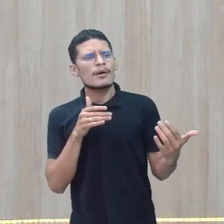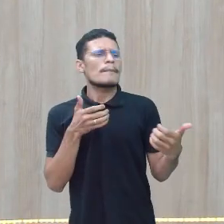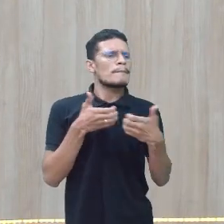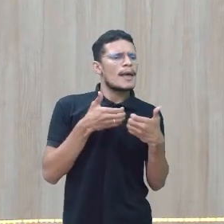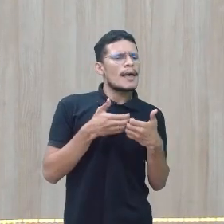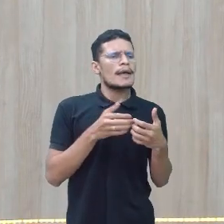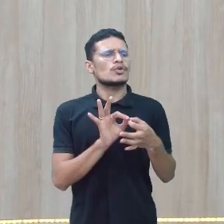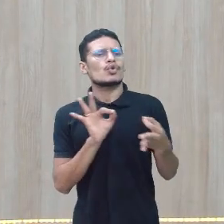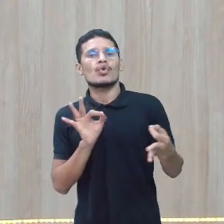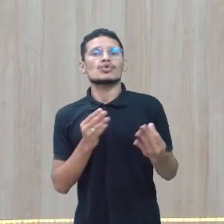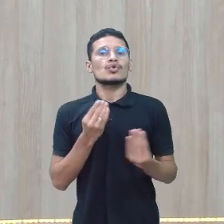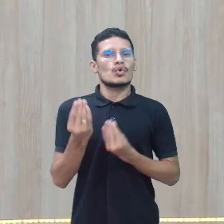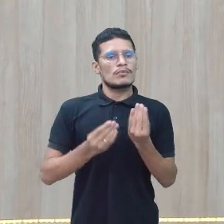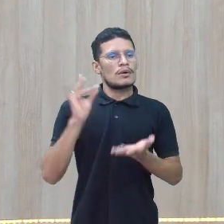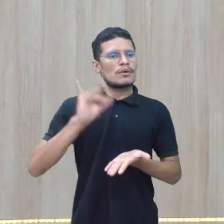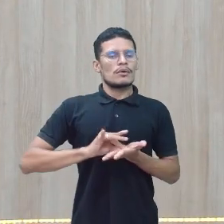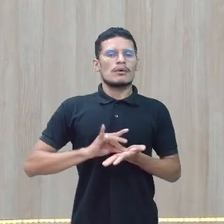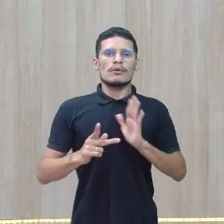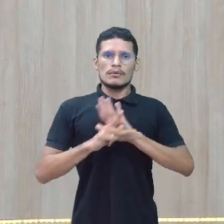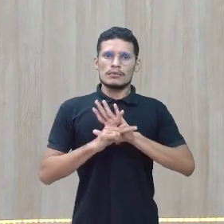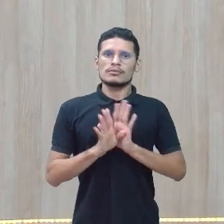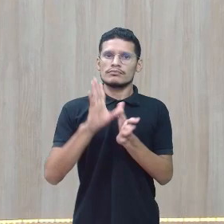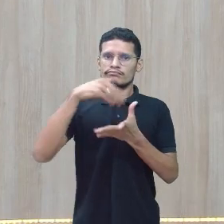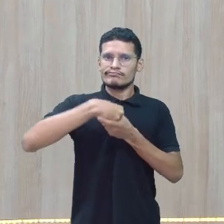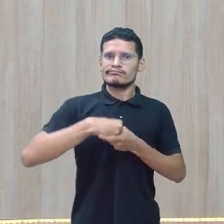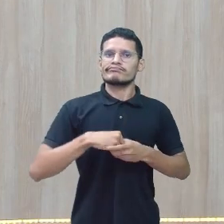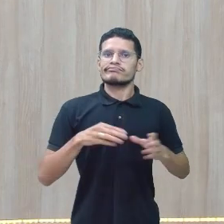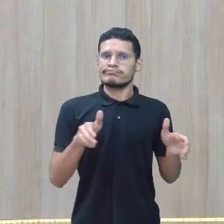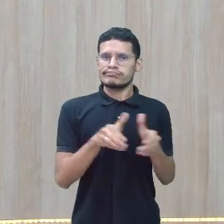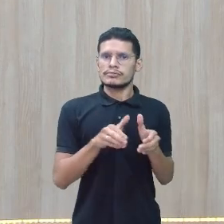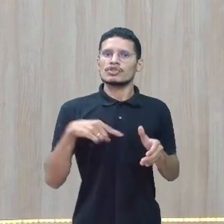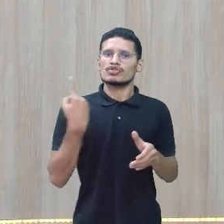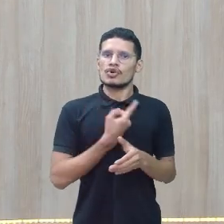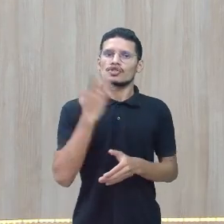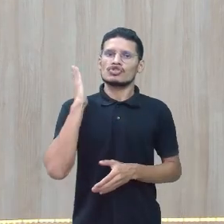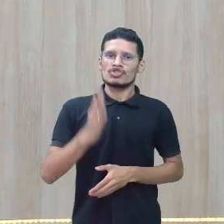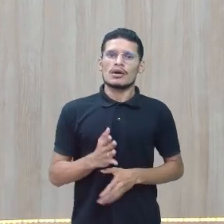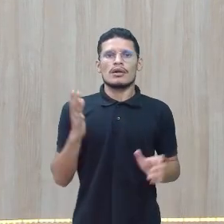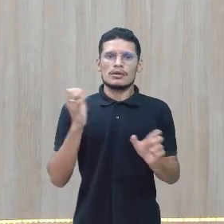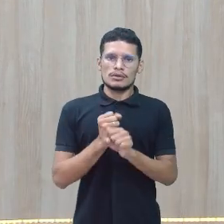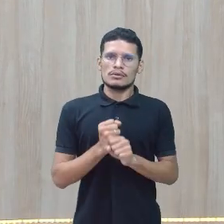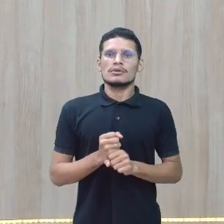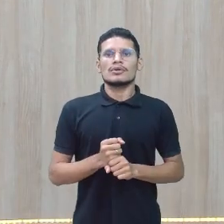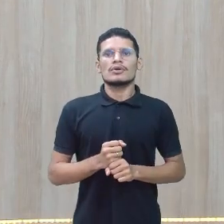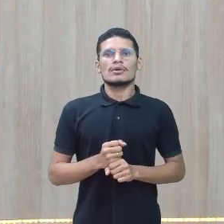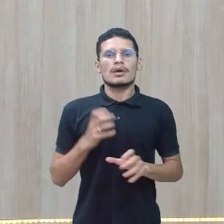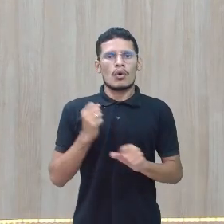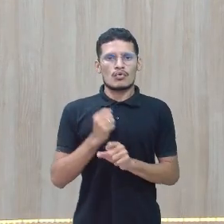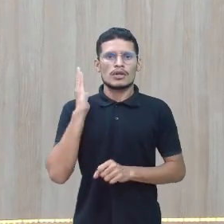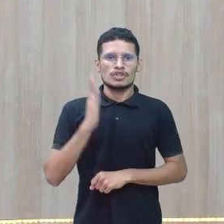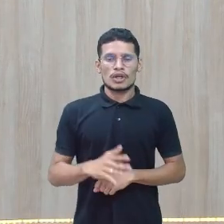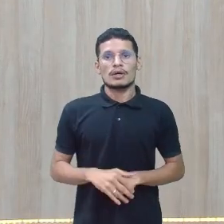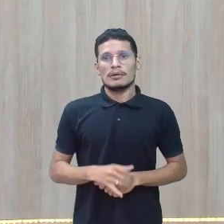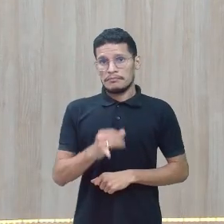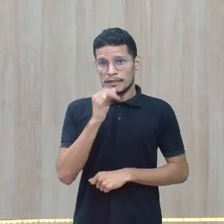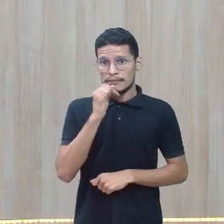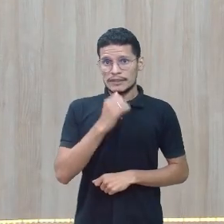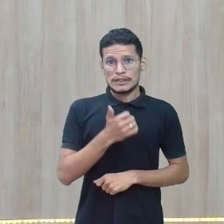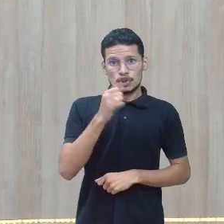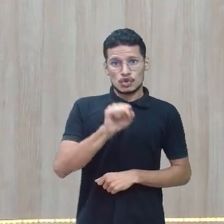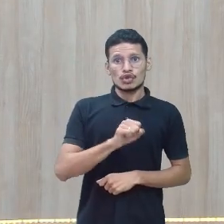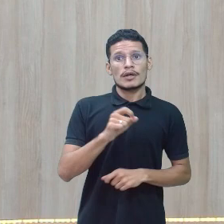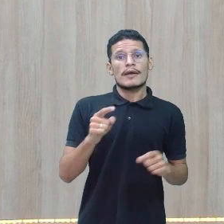reais do meu conjunto estão da média que eu calculei. Aqui a gente observa, ó, que o menor número, 18, ele